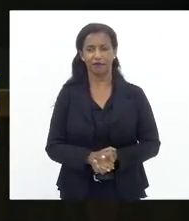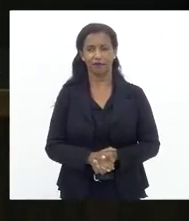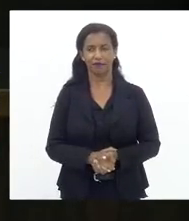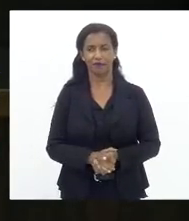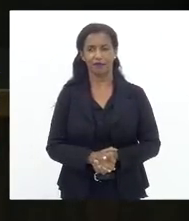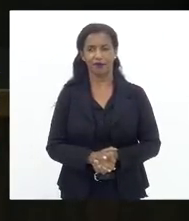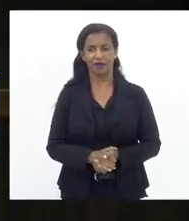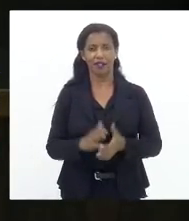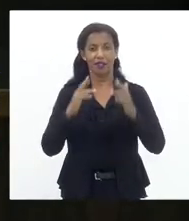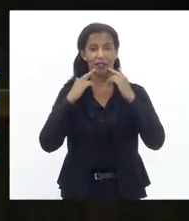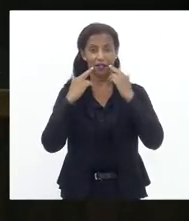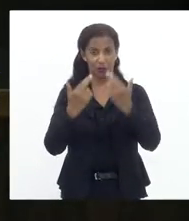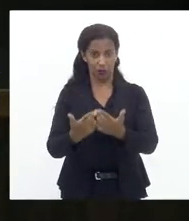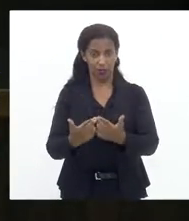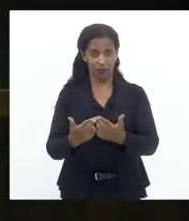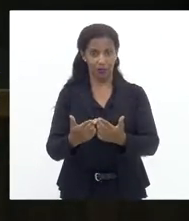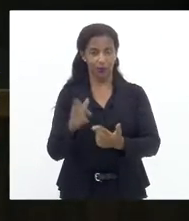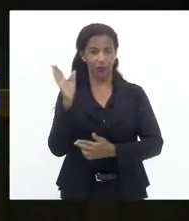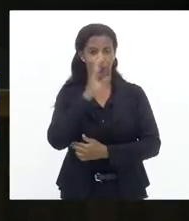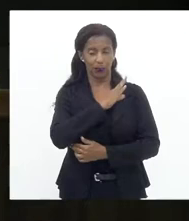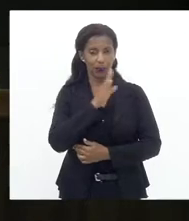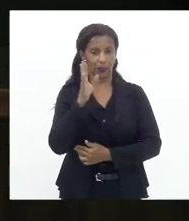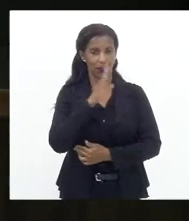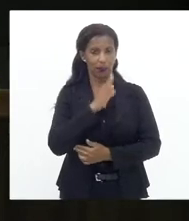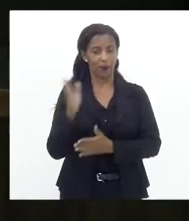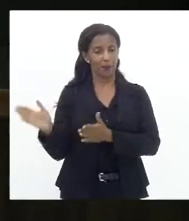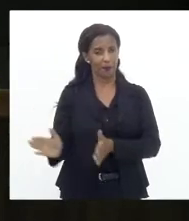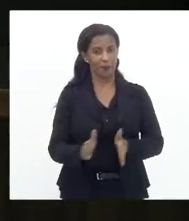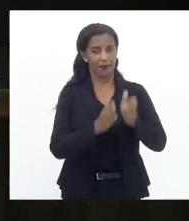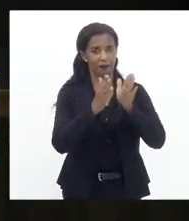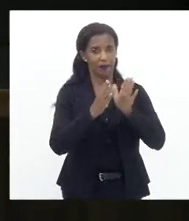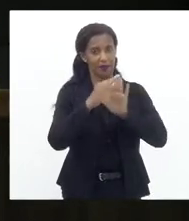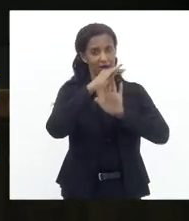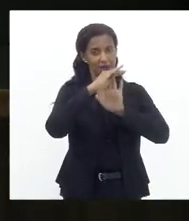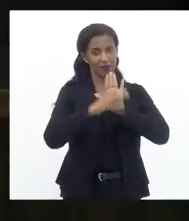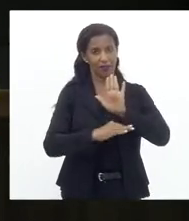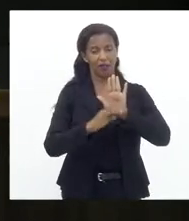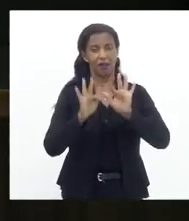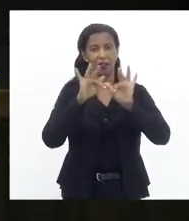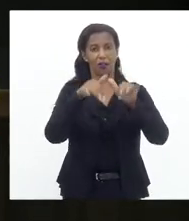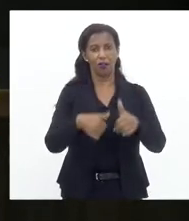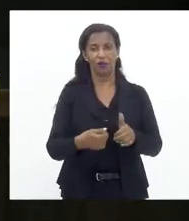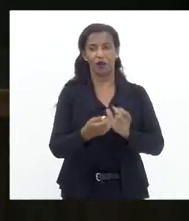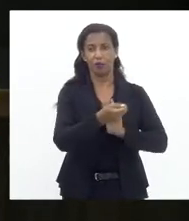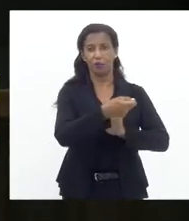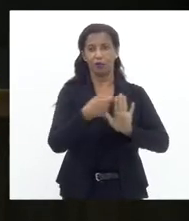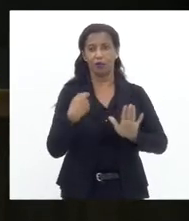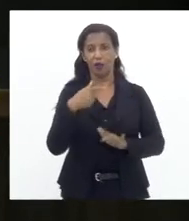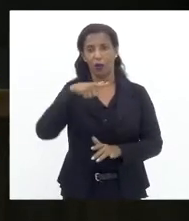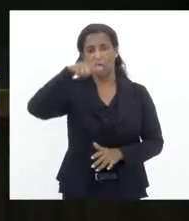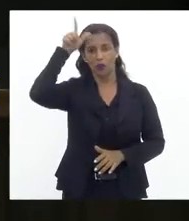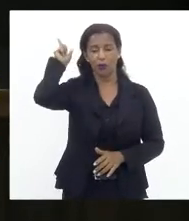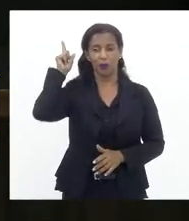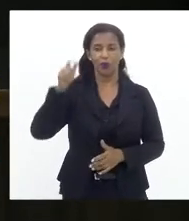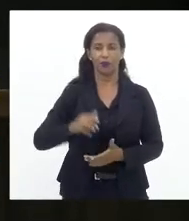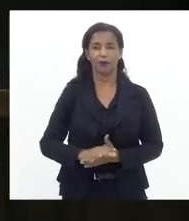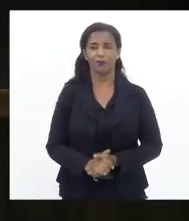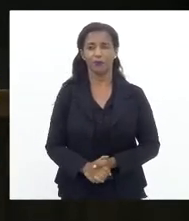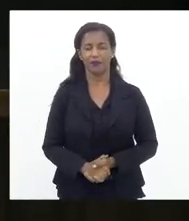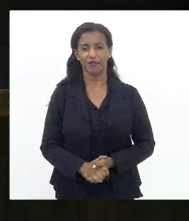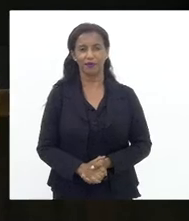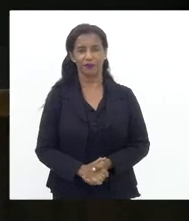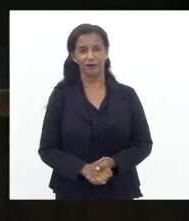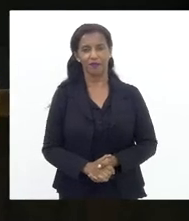na seção extraordinária Passa seus pedidos de final primeiro orador inscrito o Nobre Deputado Luiz Paulo